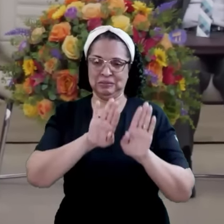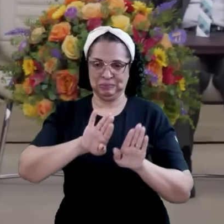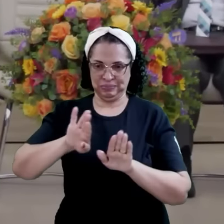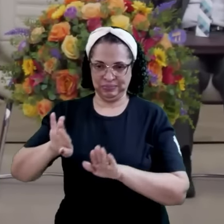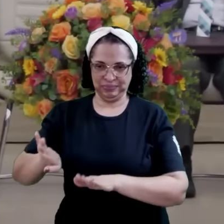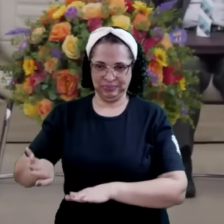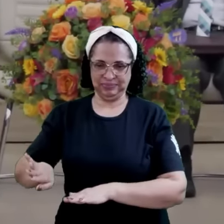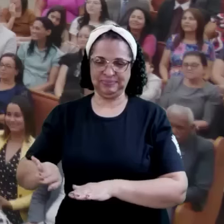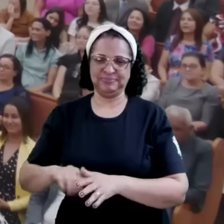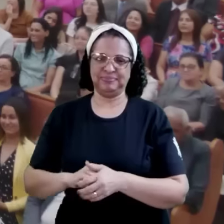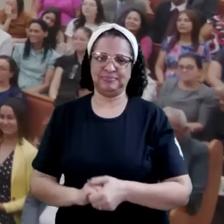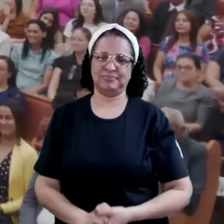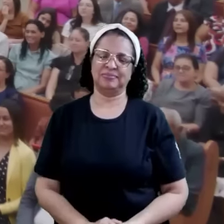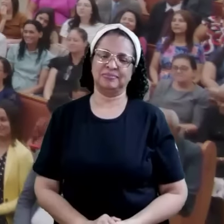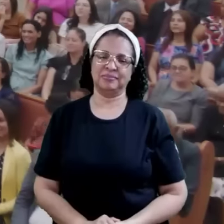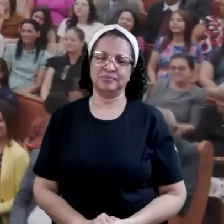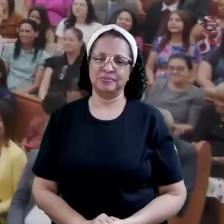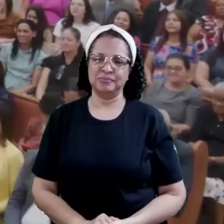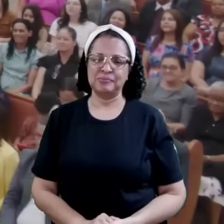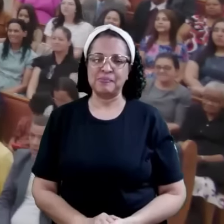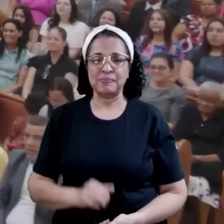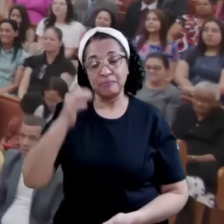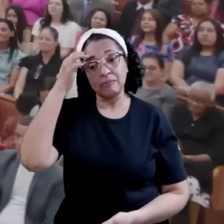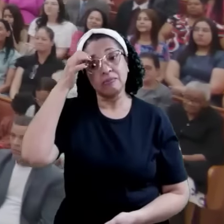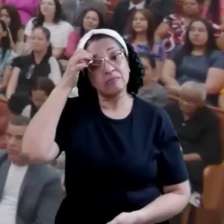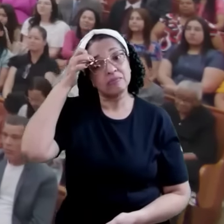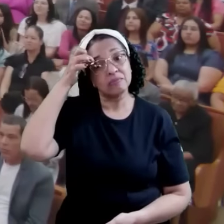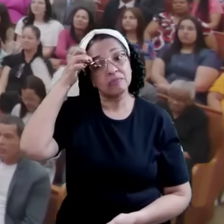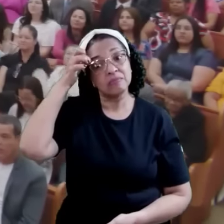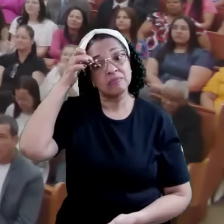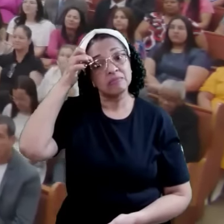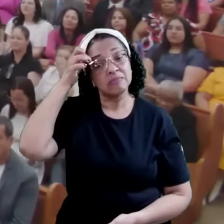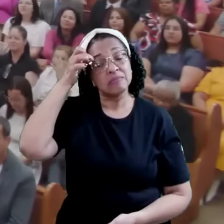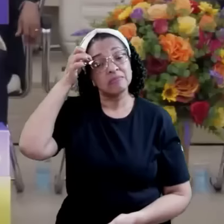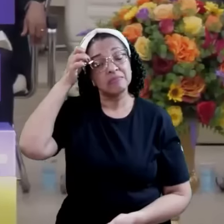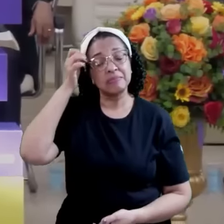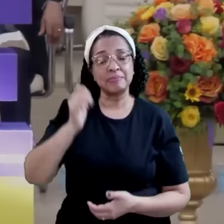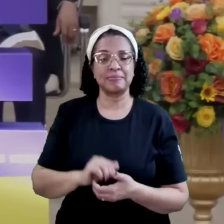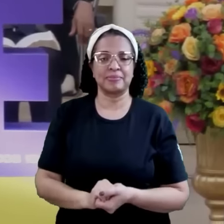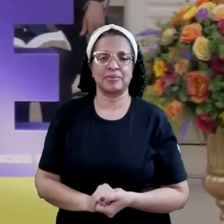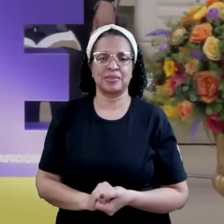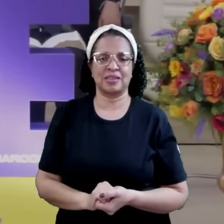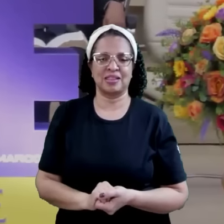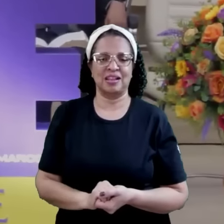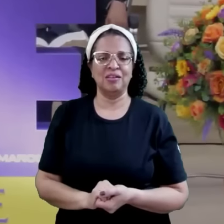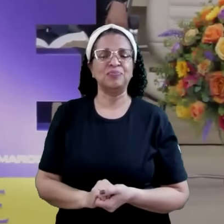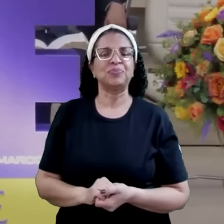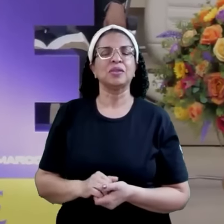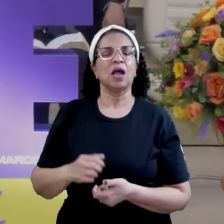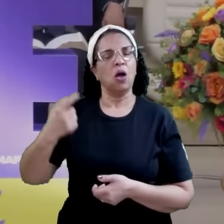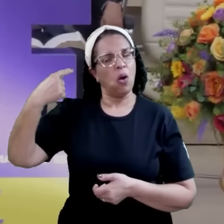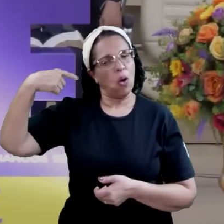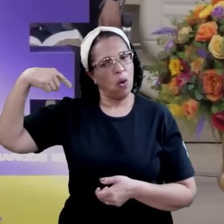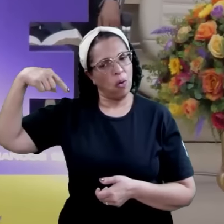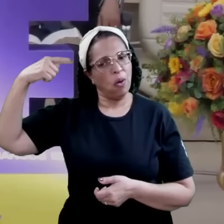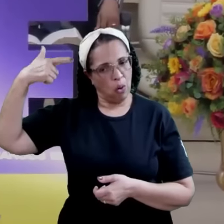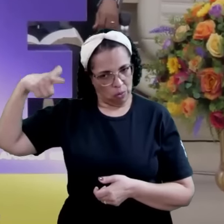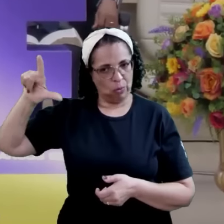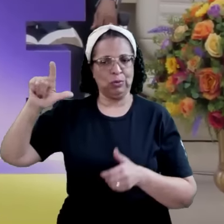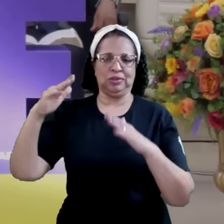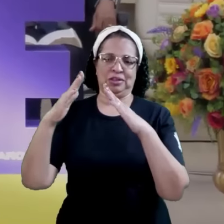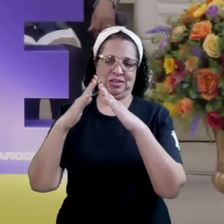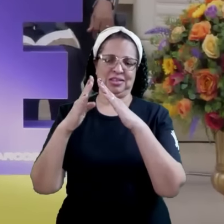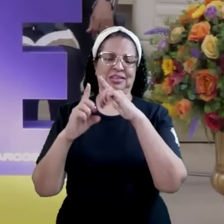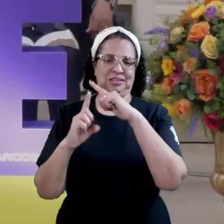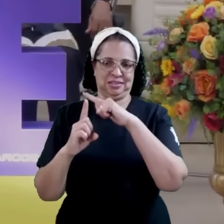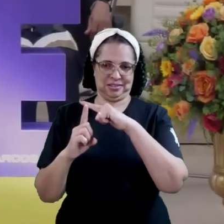irmão meus parentes eu fui pregando um trabalho irmão falou assim para mim pastor Quero convidar o senhor para pregar num trabalho de uma escola